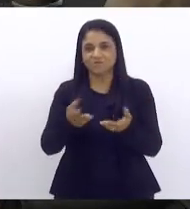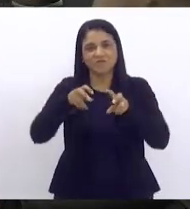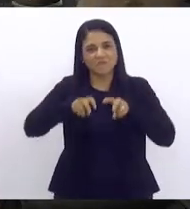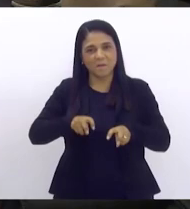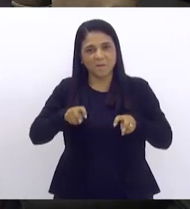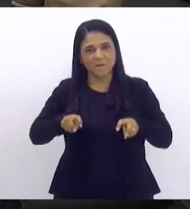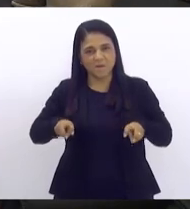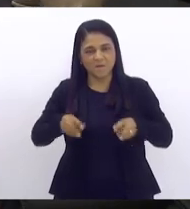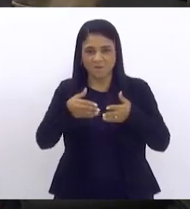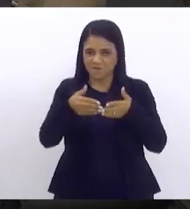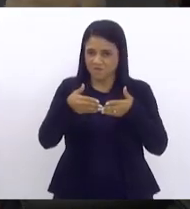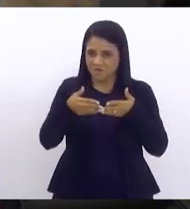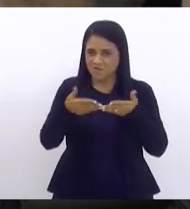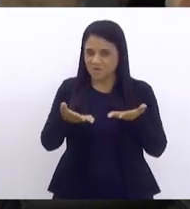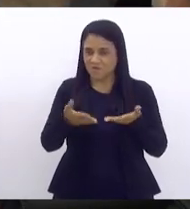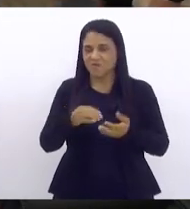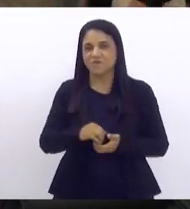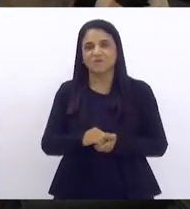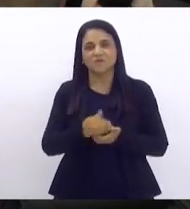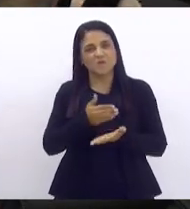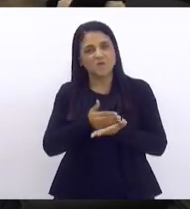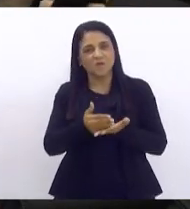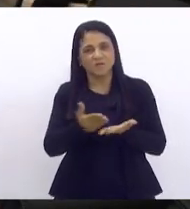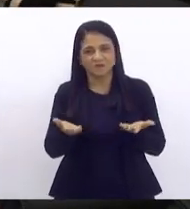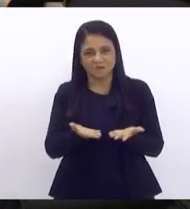sentar e vamos começar